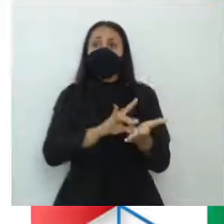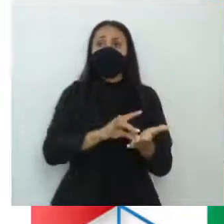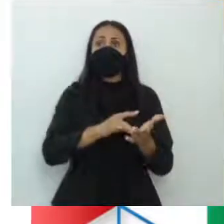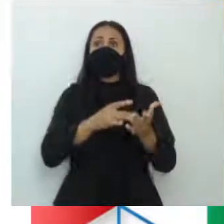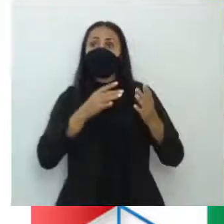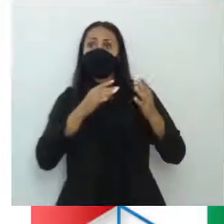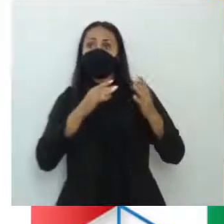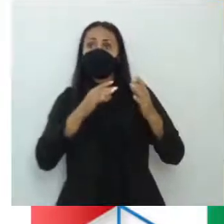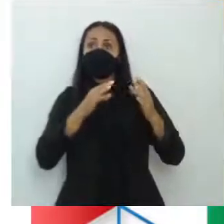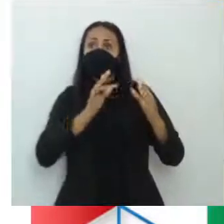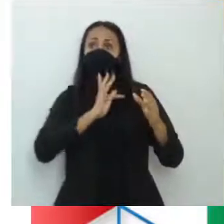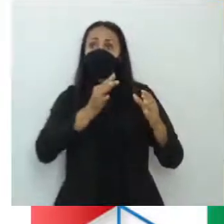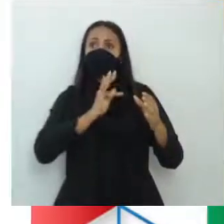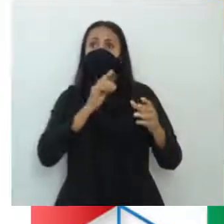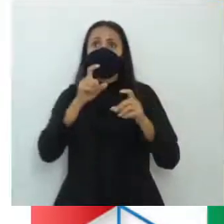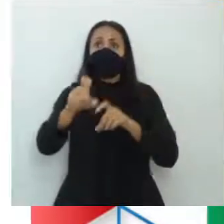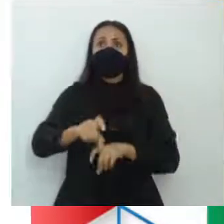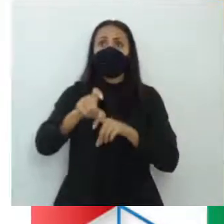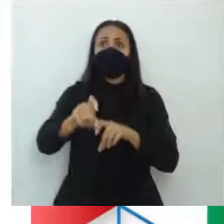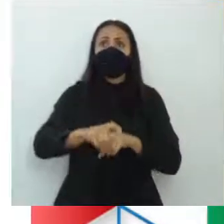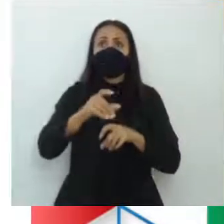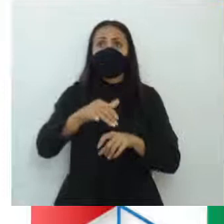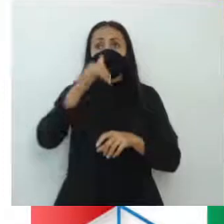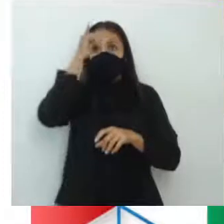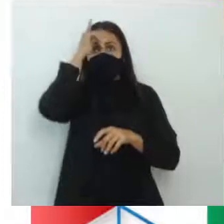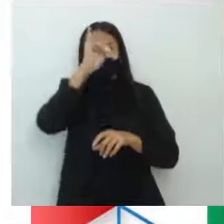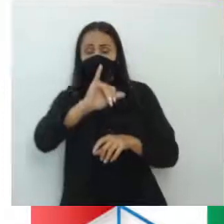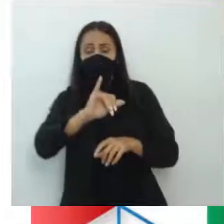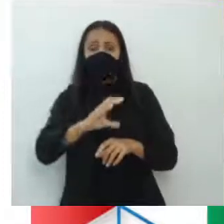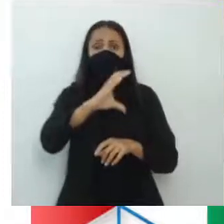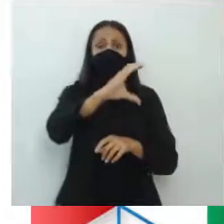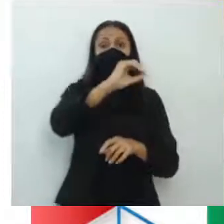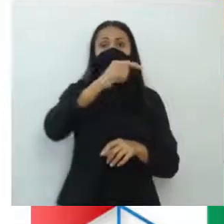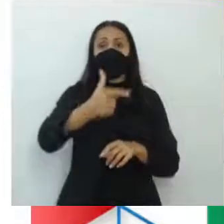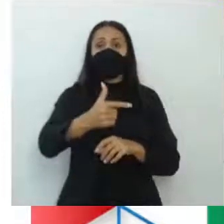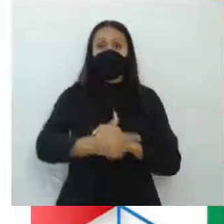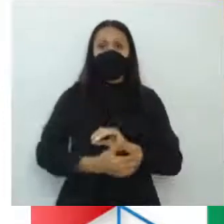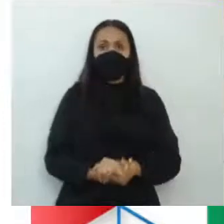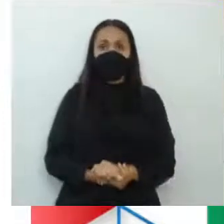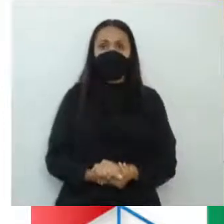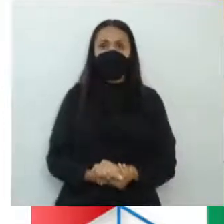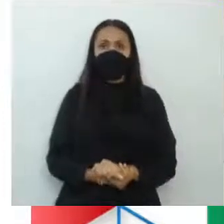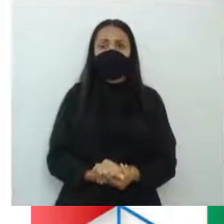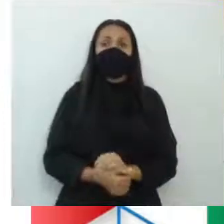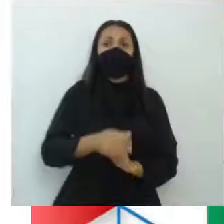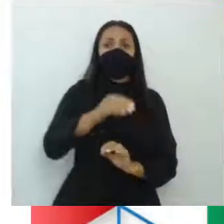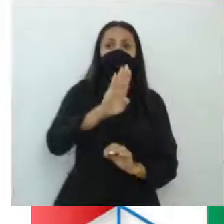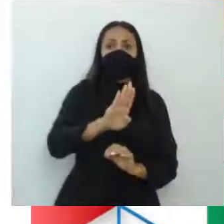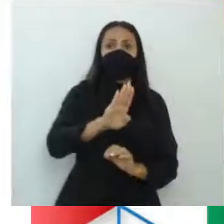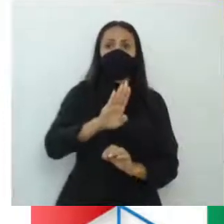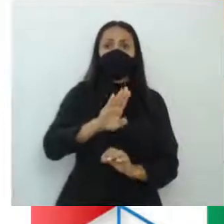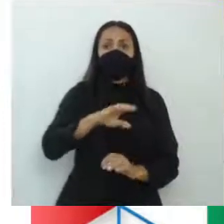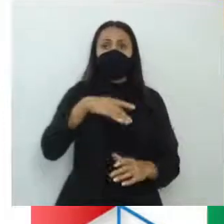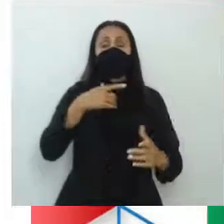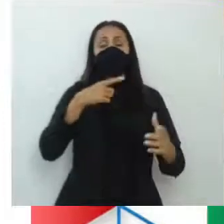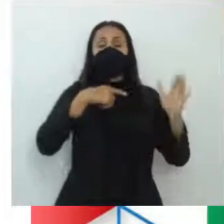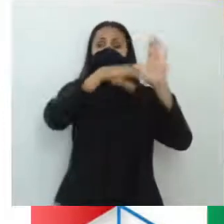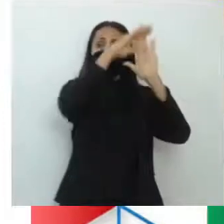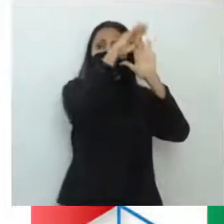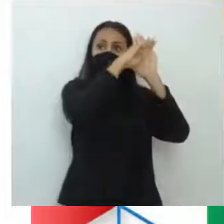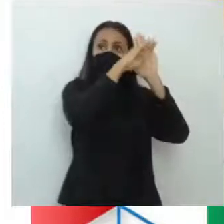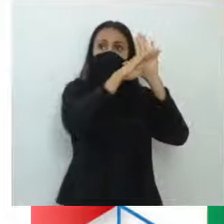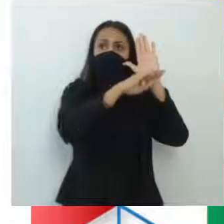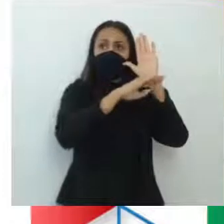técnicas na agricultura que evitam a emissão de carbono. Na B, criar programas